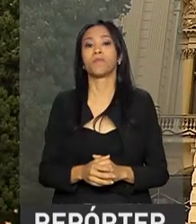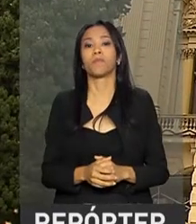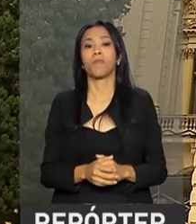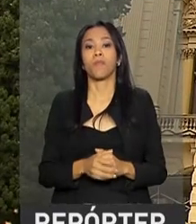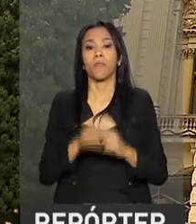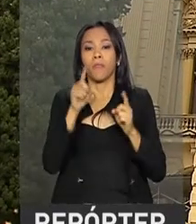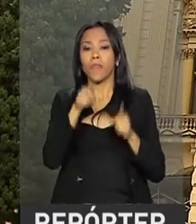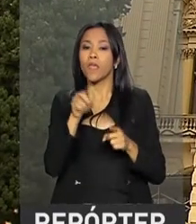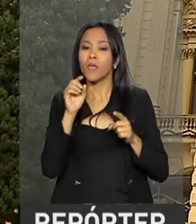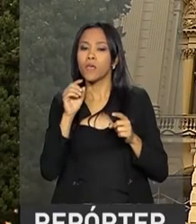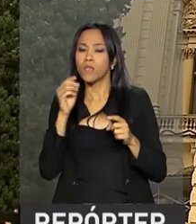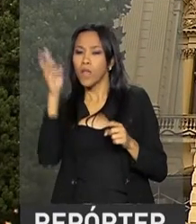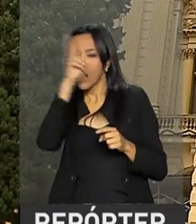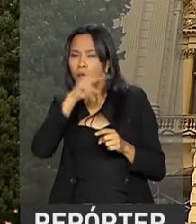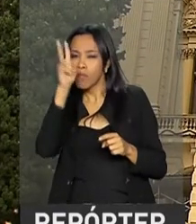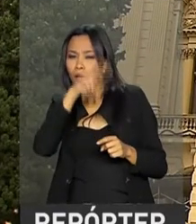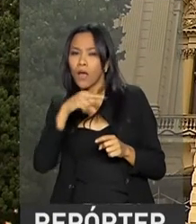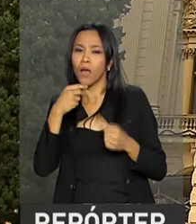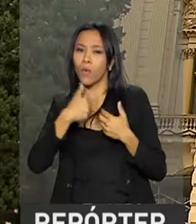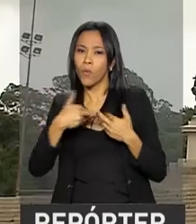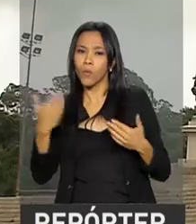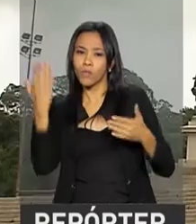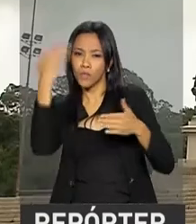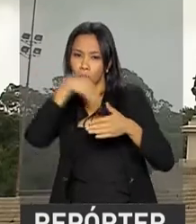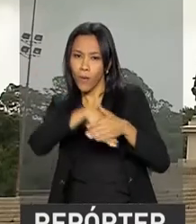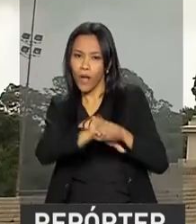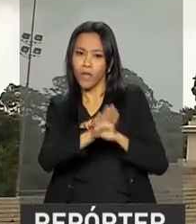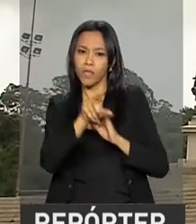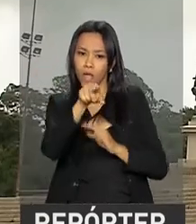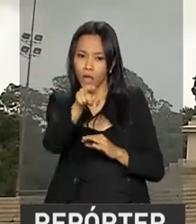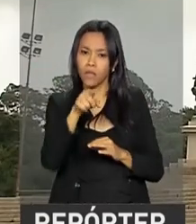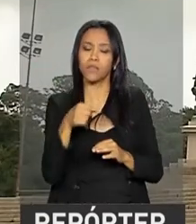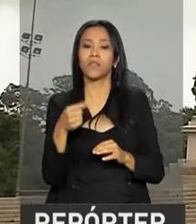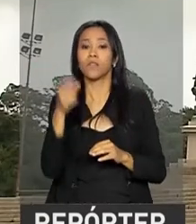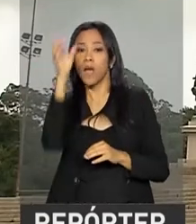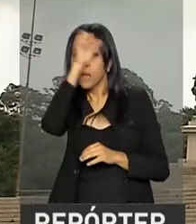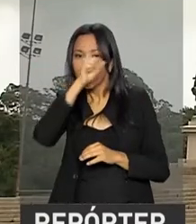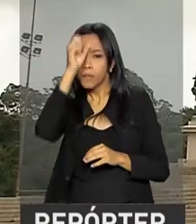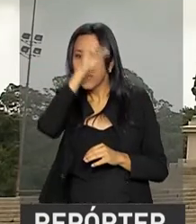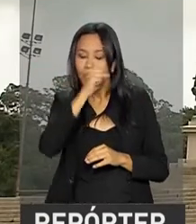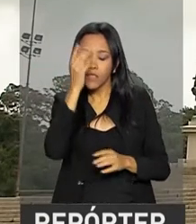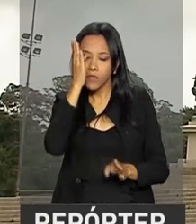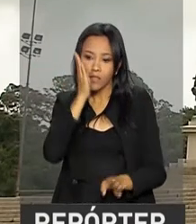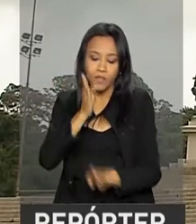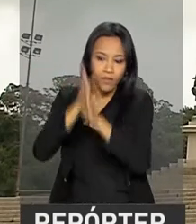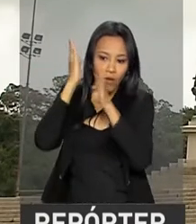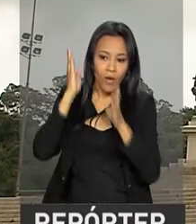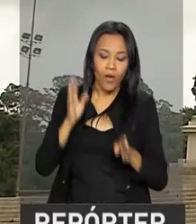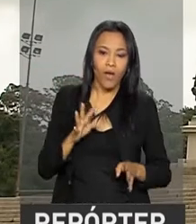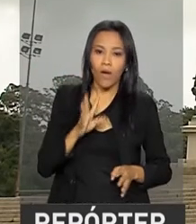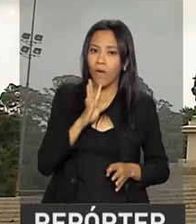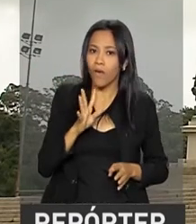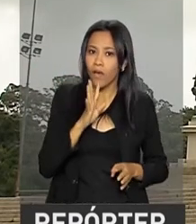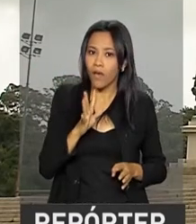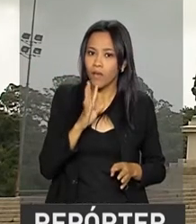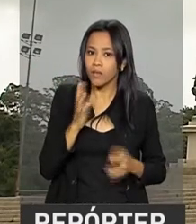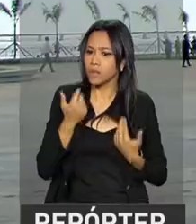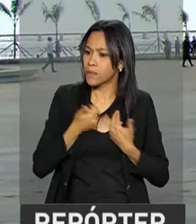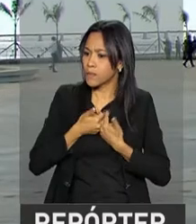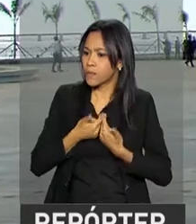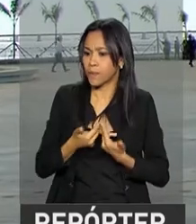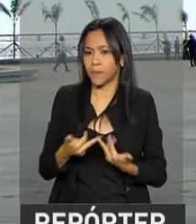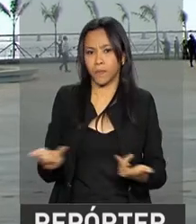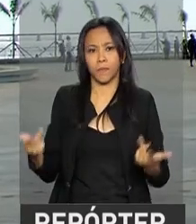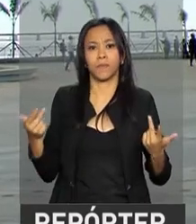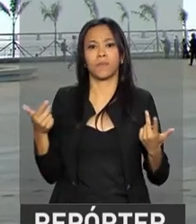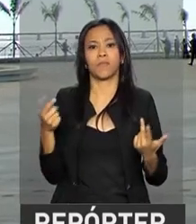Espaços de memórias, registros e referências, onde se aprende, descobre, conhece e reconhece.